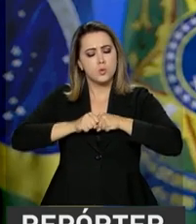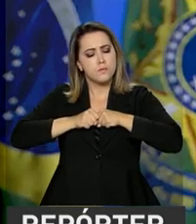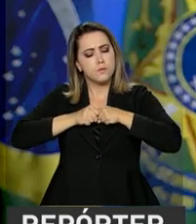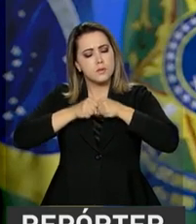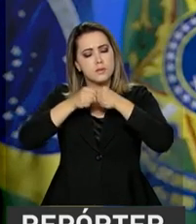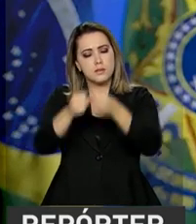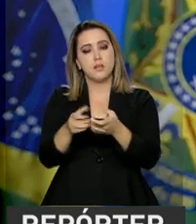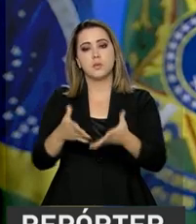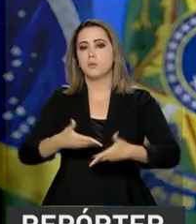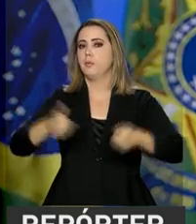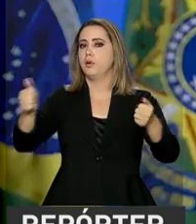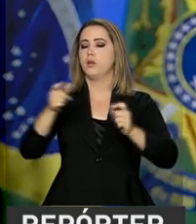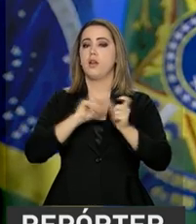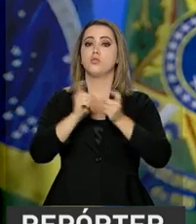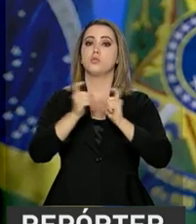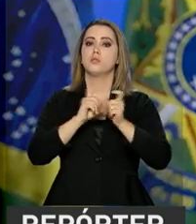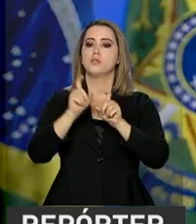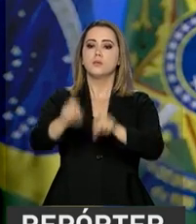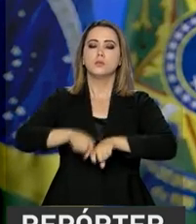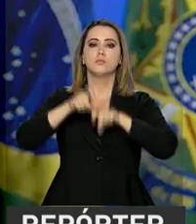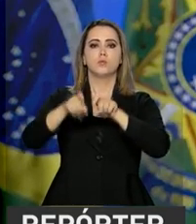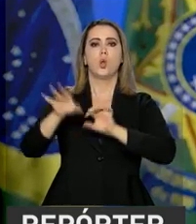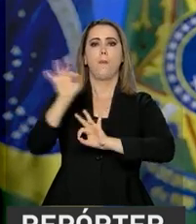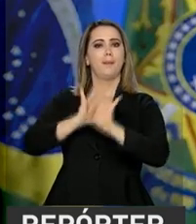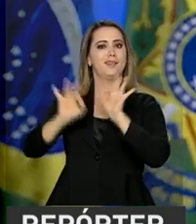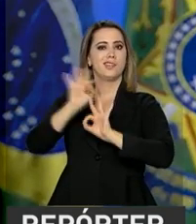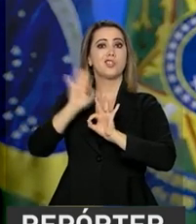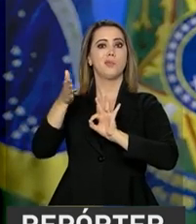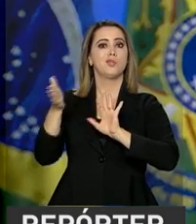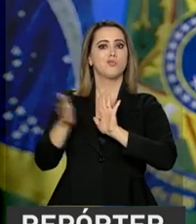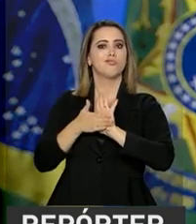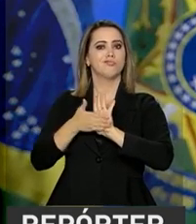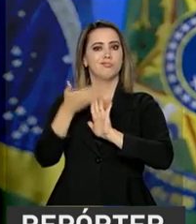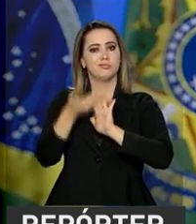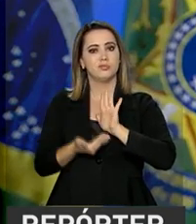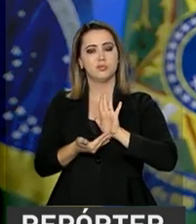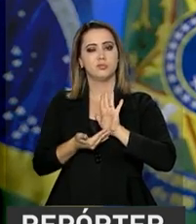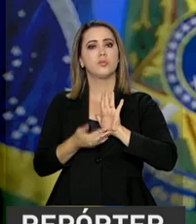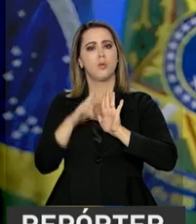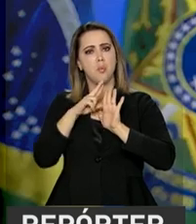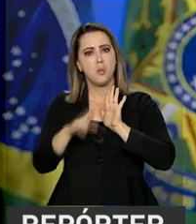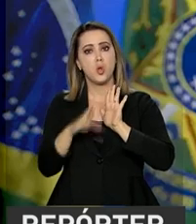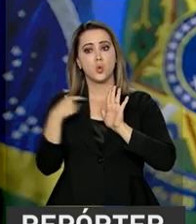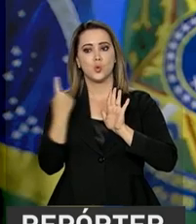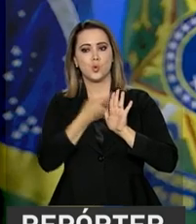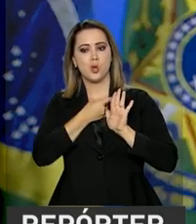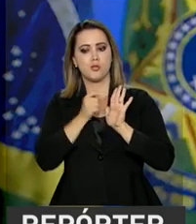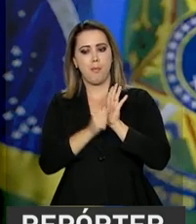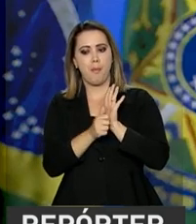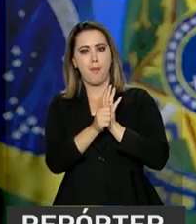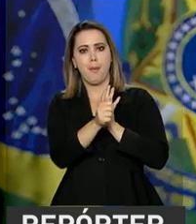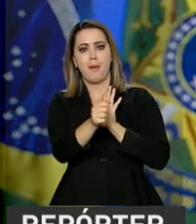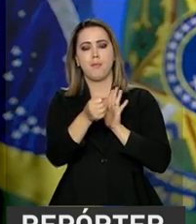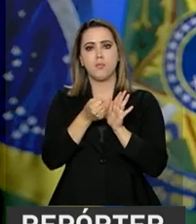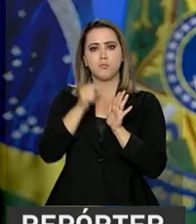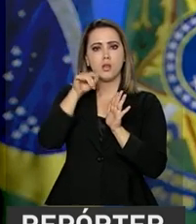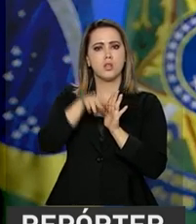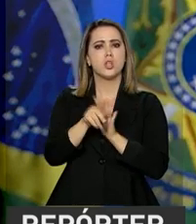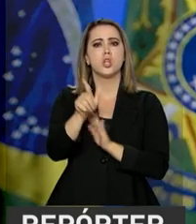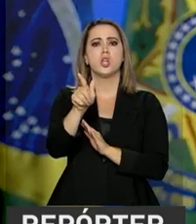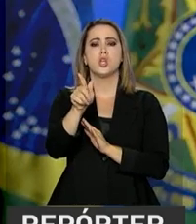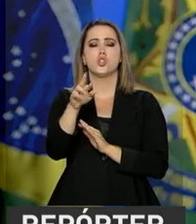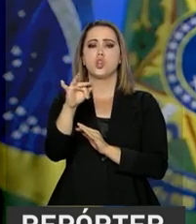gestão do agronegócio E o planejamento já trouxe resultados Nossa safra de grãos bate novos